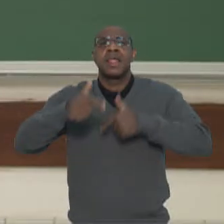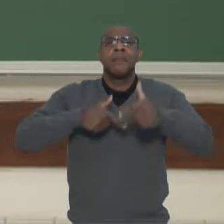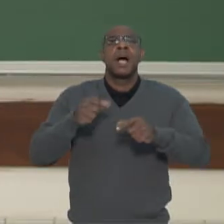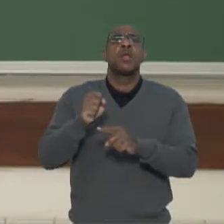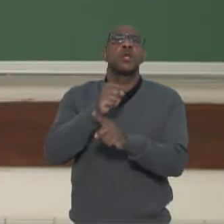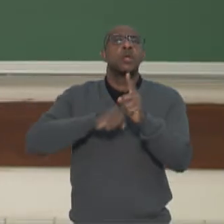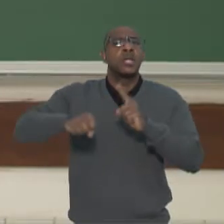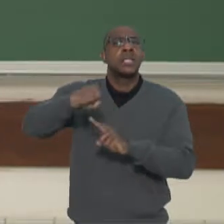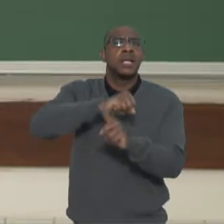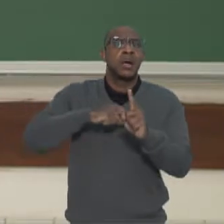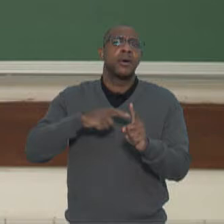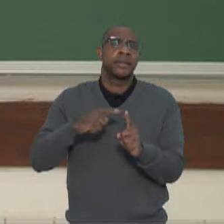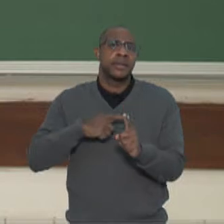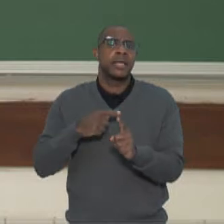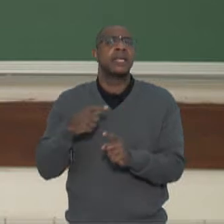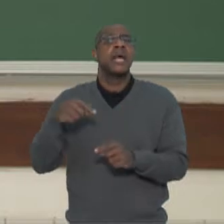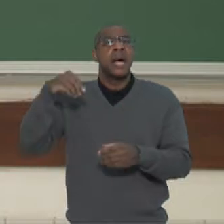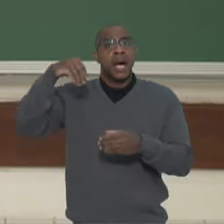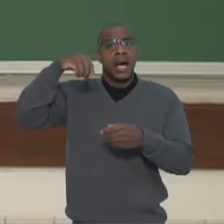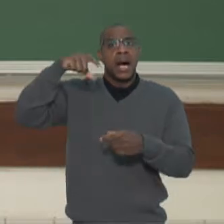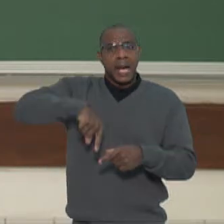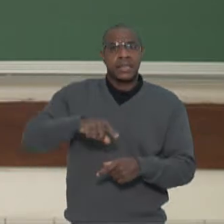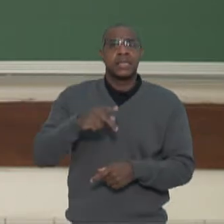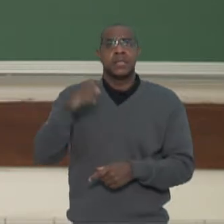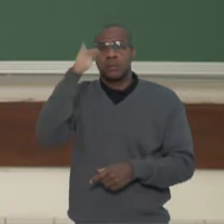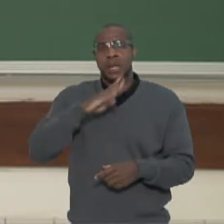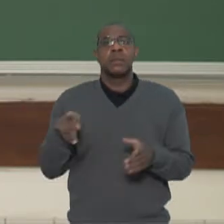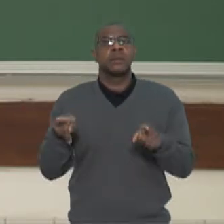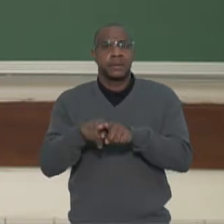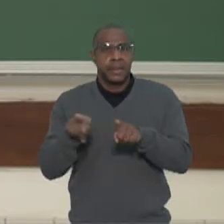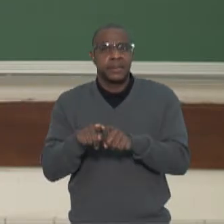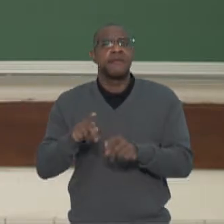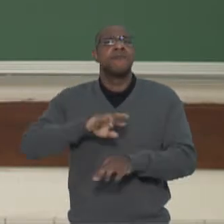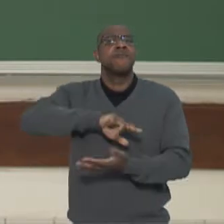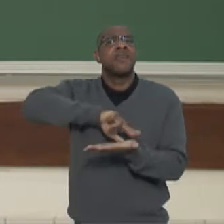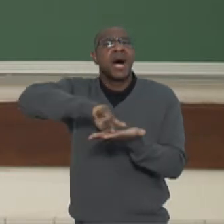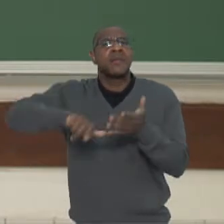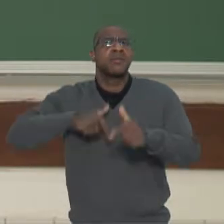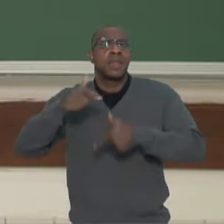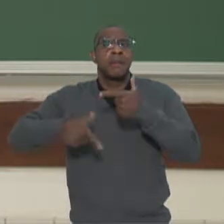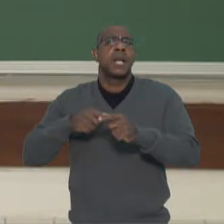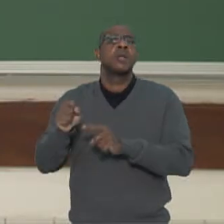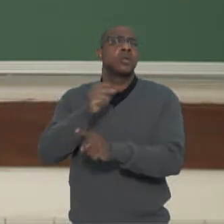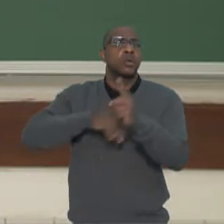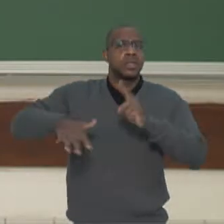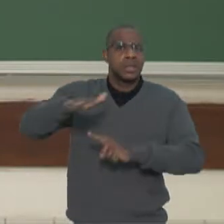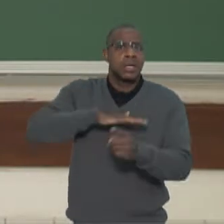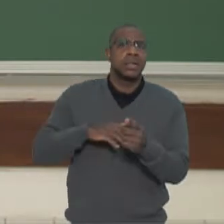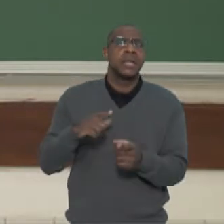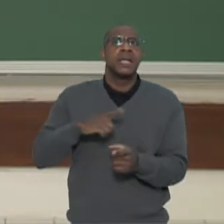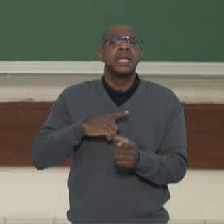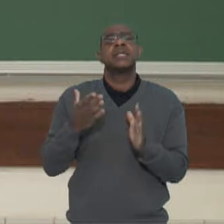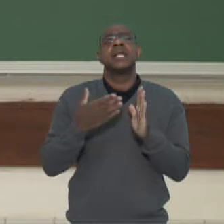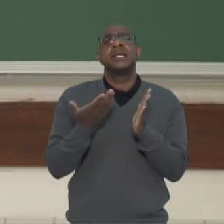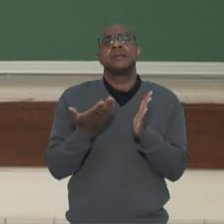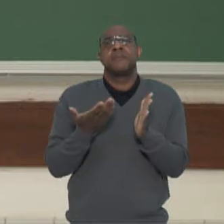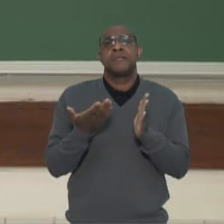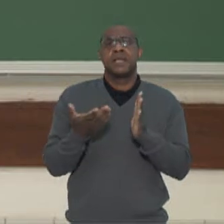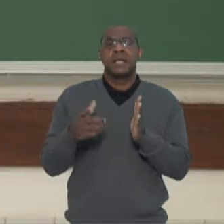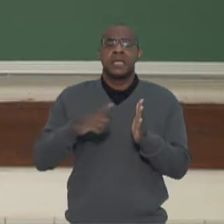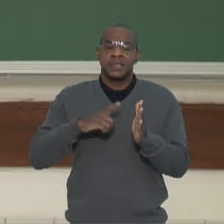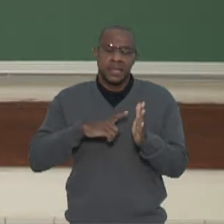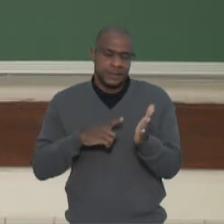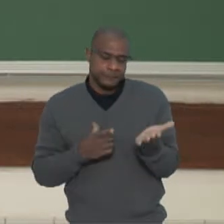devem observar que aqui no nosso país, inclusive no Brasil, muito perto de você, na sua cidade, existem programas sociais. Para